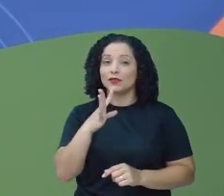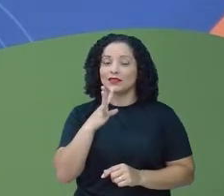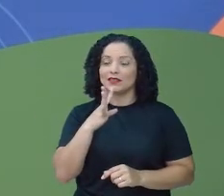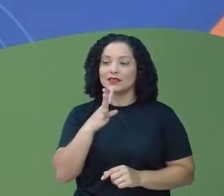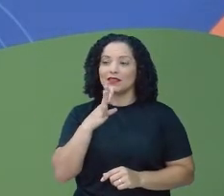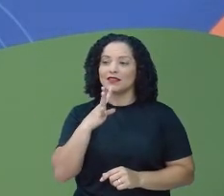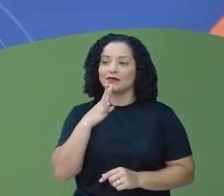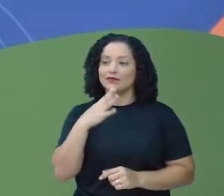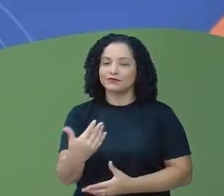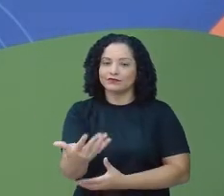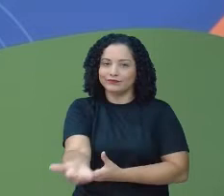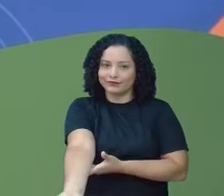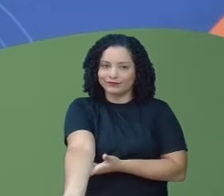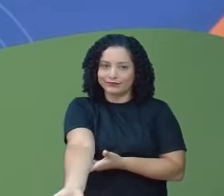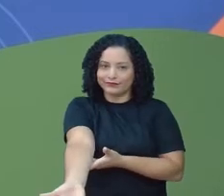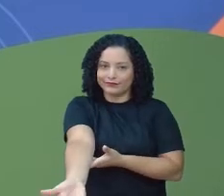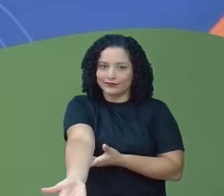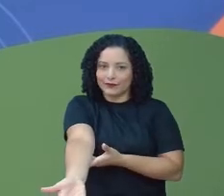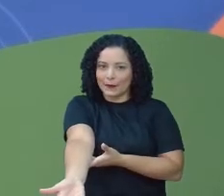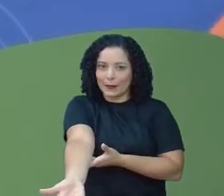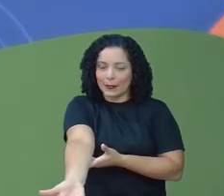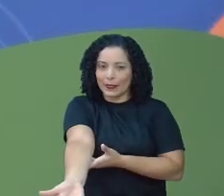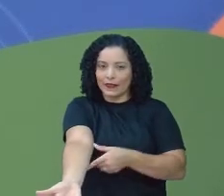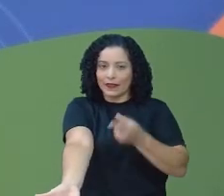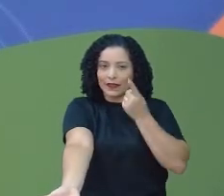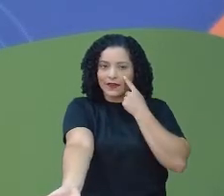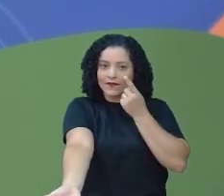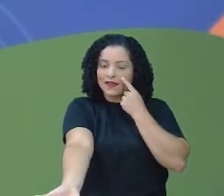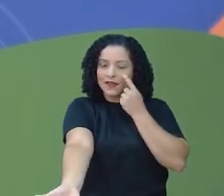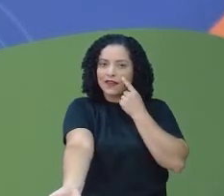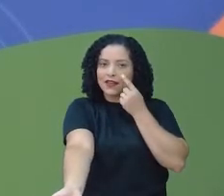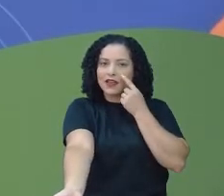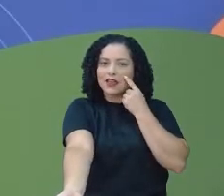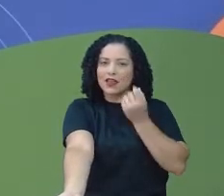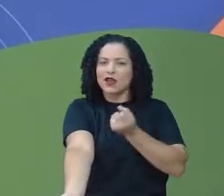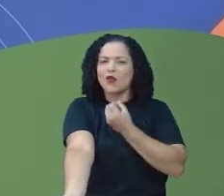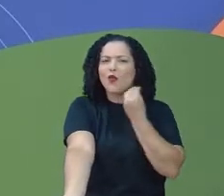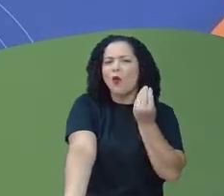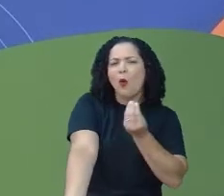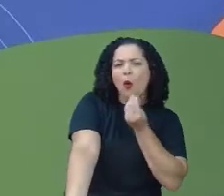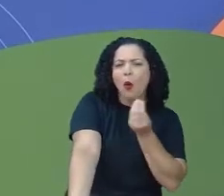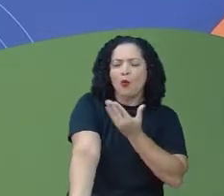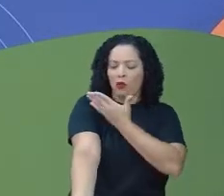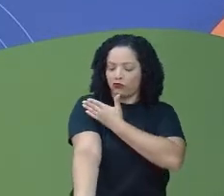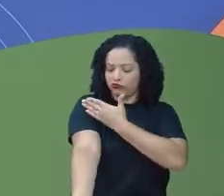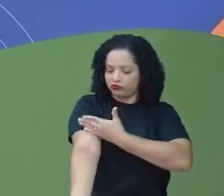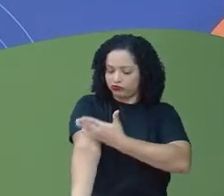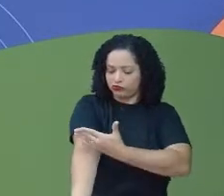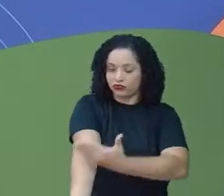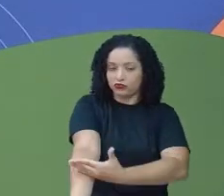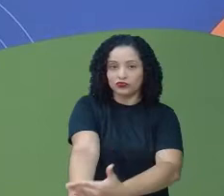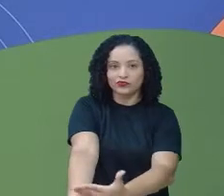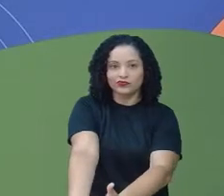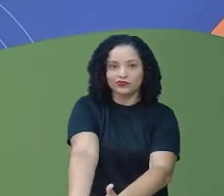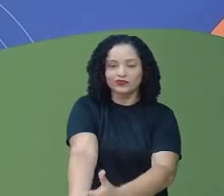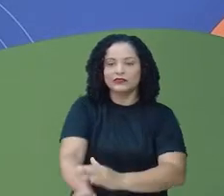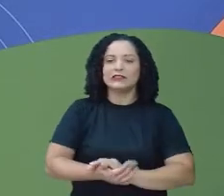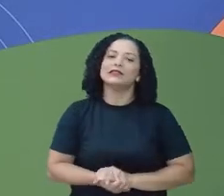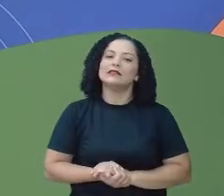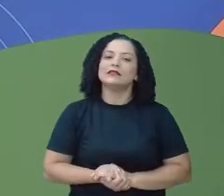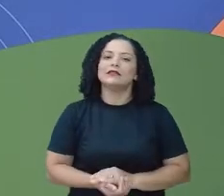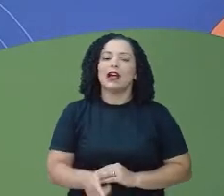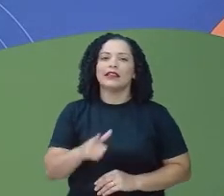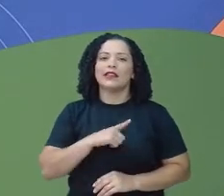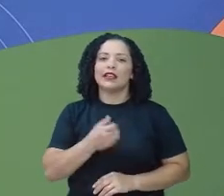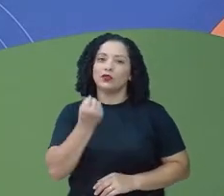a posição para a gente ver um pouquinho a questão aí dos ossos em relação, né? Professora, nós